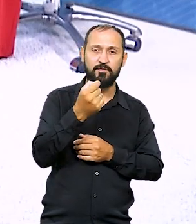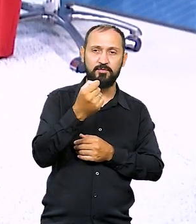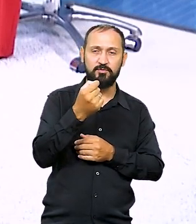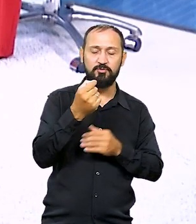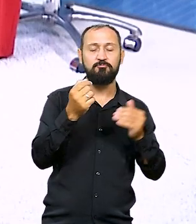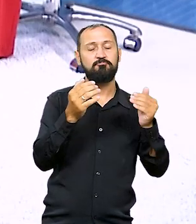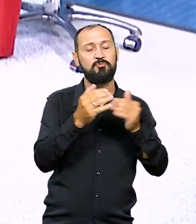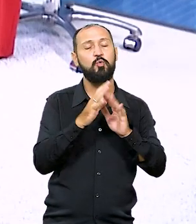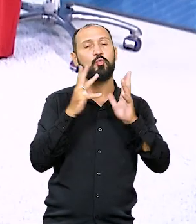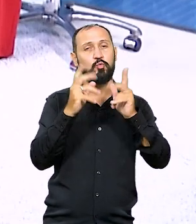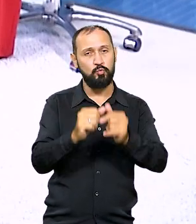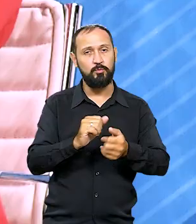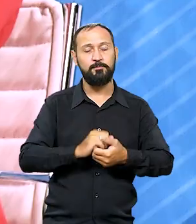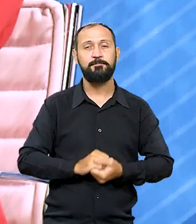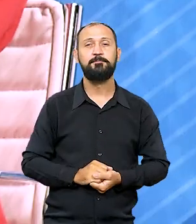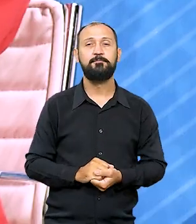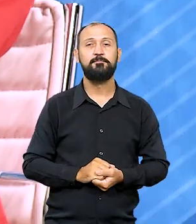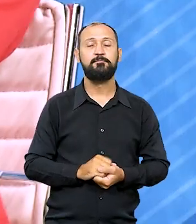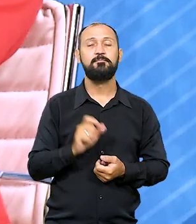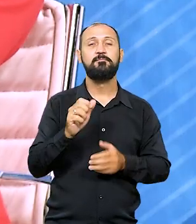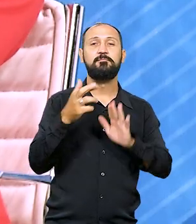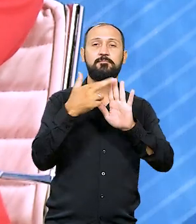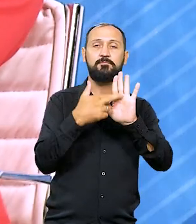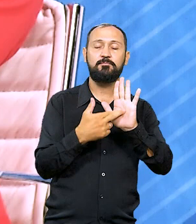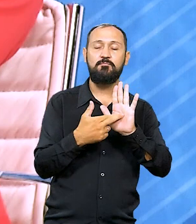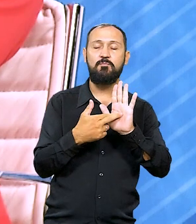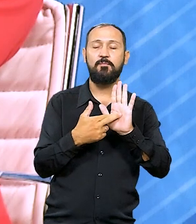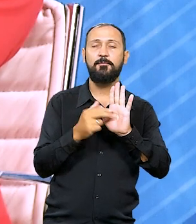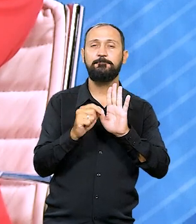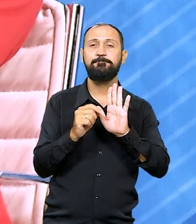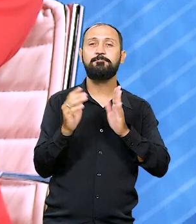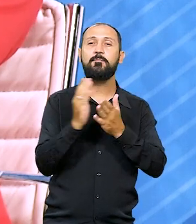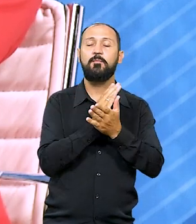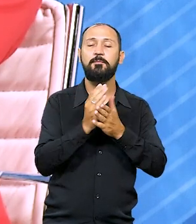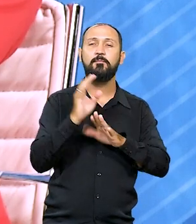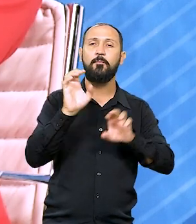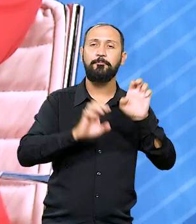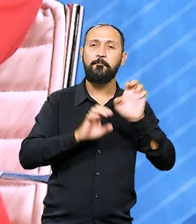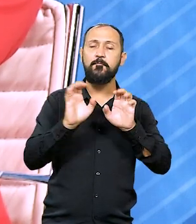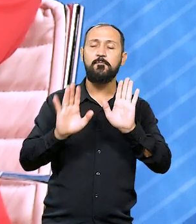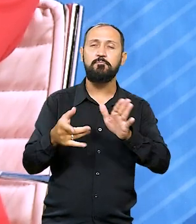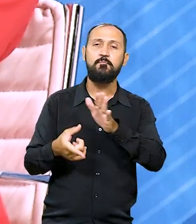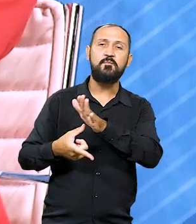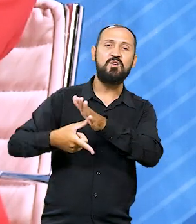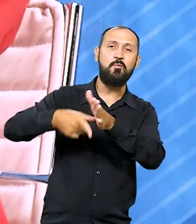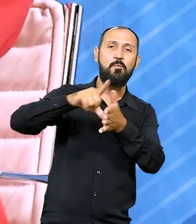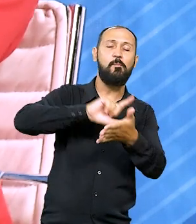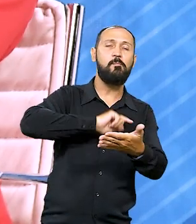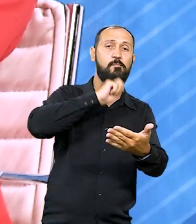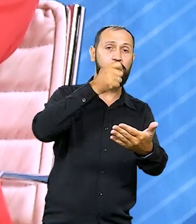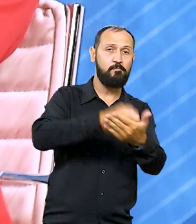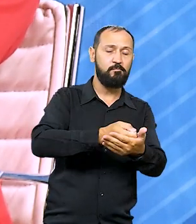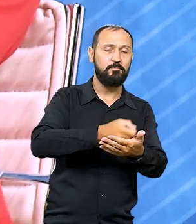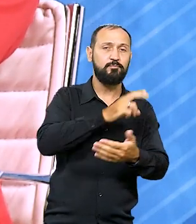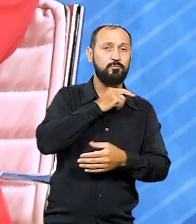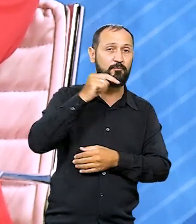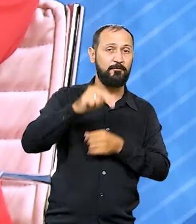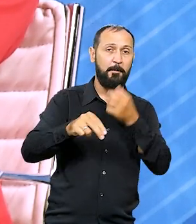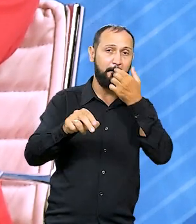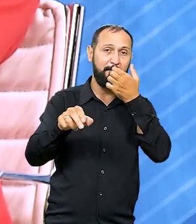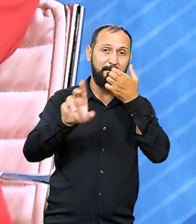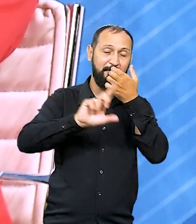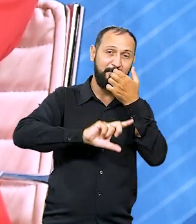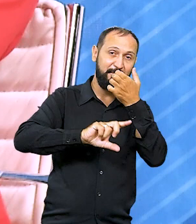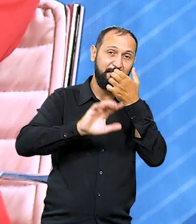dia 20 de dezembro o restante. Então, isso que eu ia perguntar, essas regras, muitas empresas já anteciparam esse pagamento